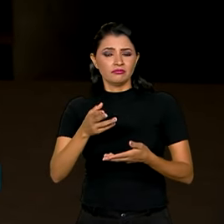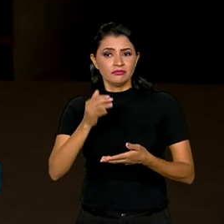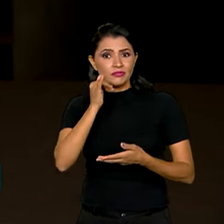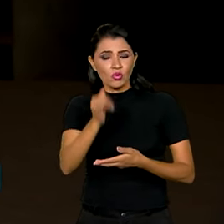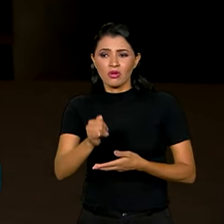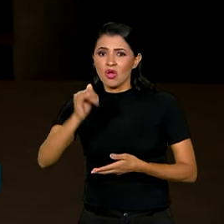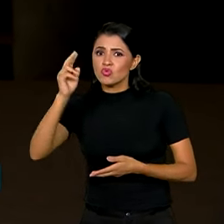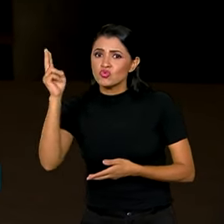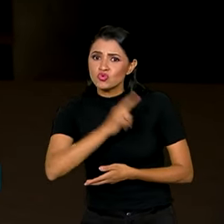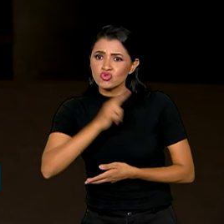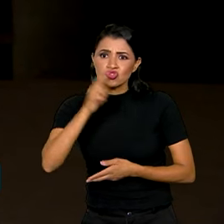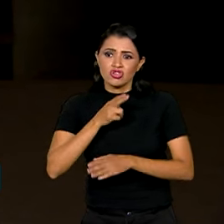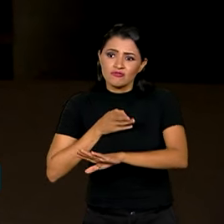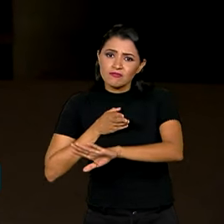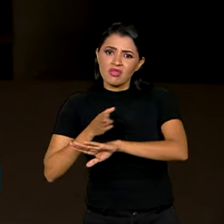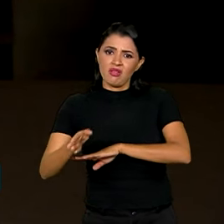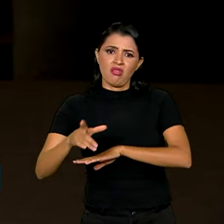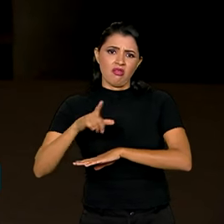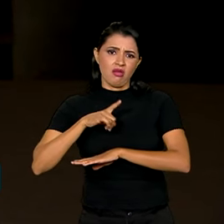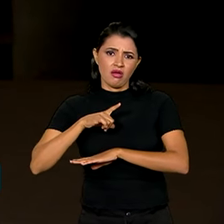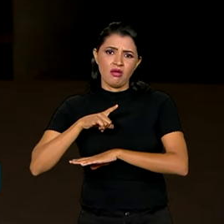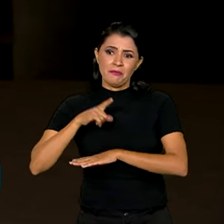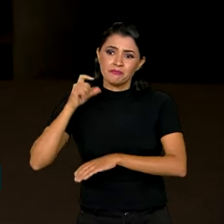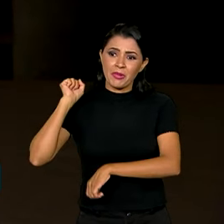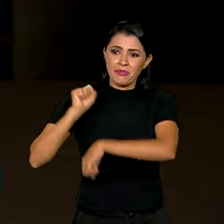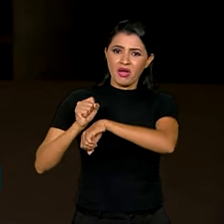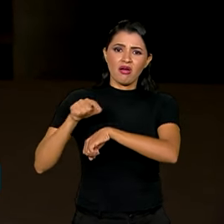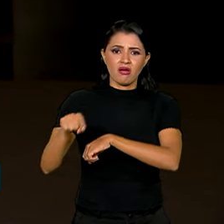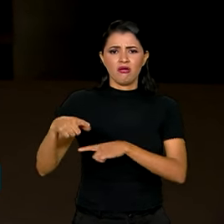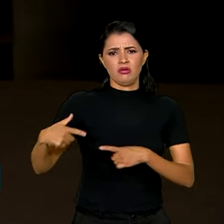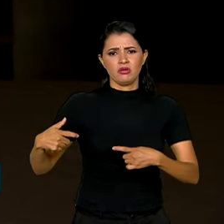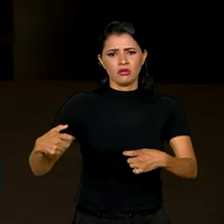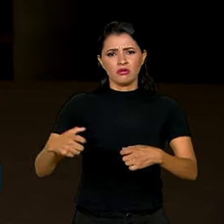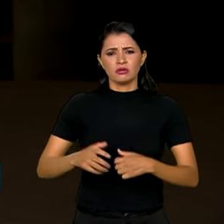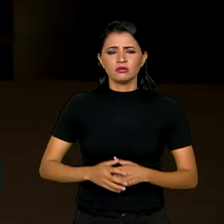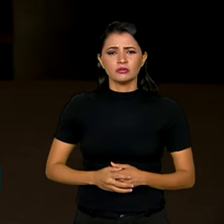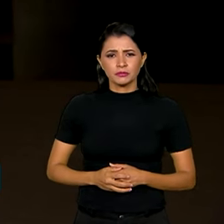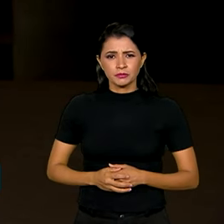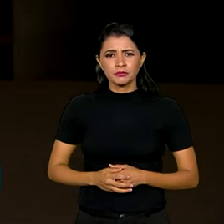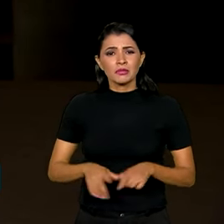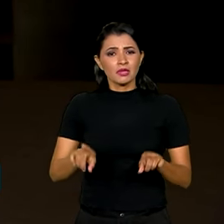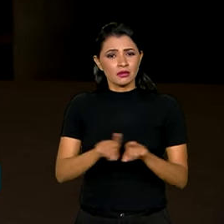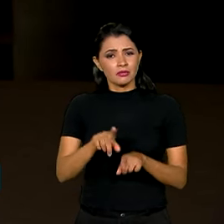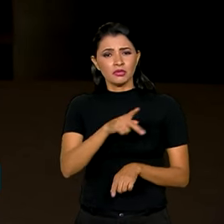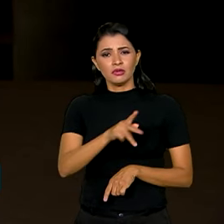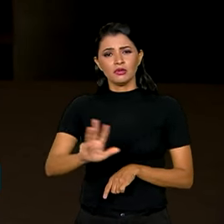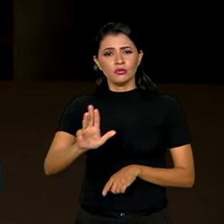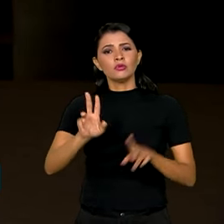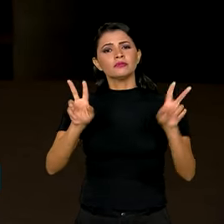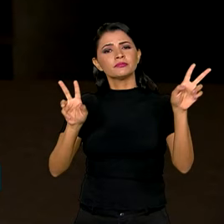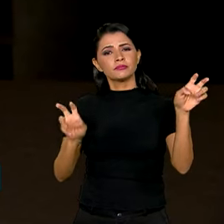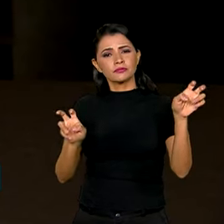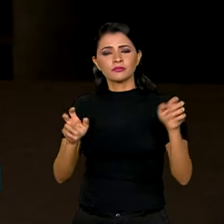uma intervenção humanitária internacional e um cessar-fogo na região. Disse Lula, abre